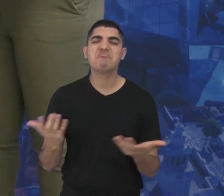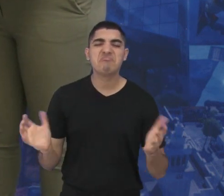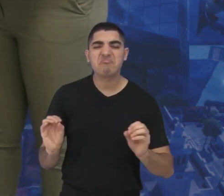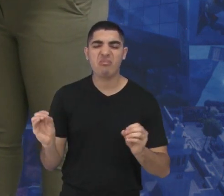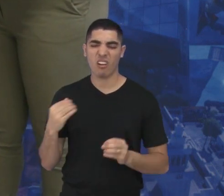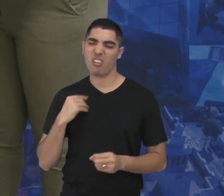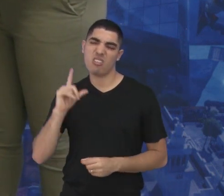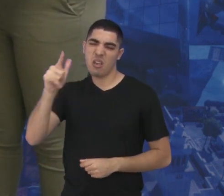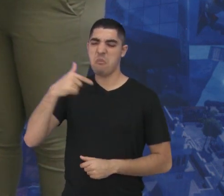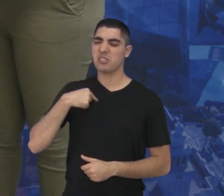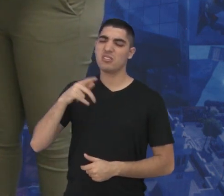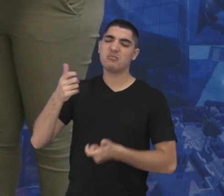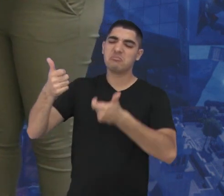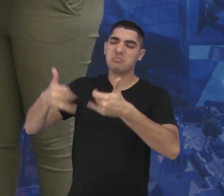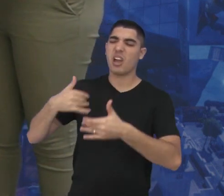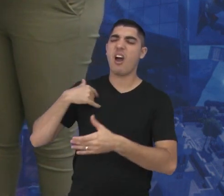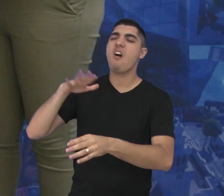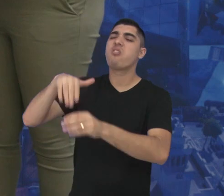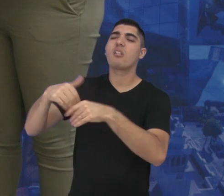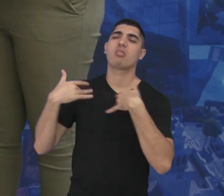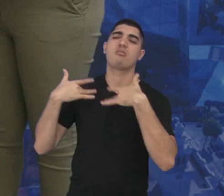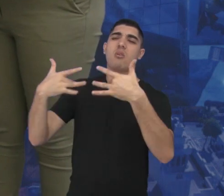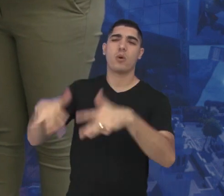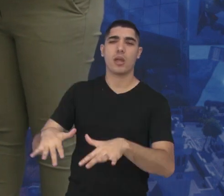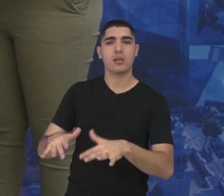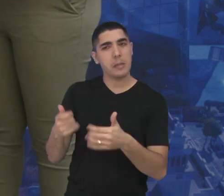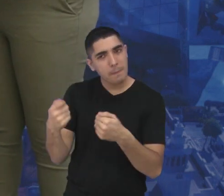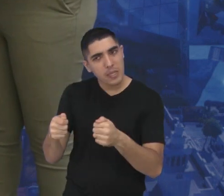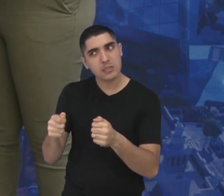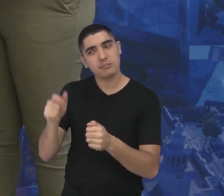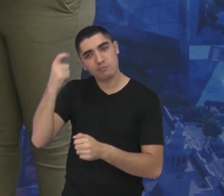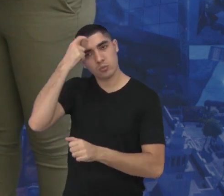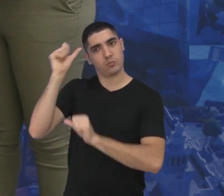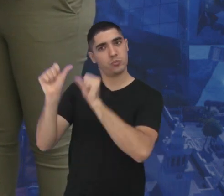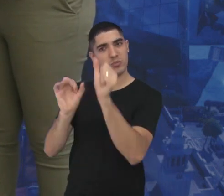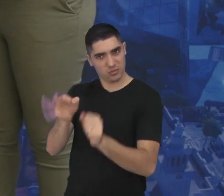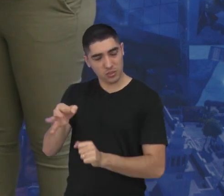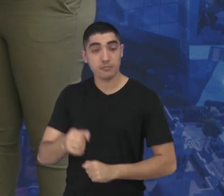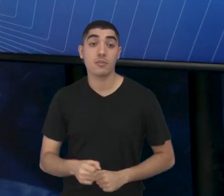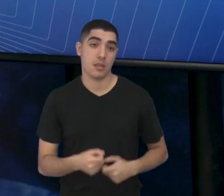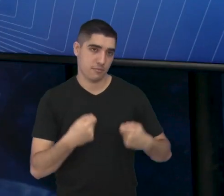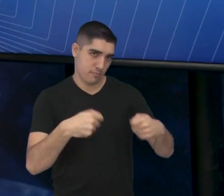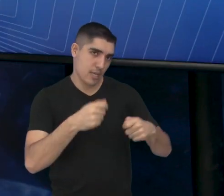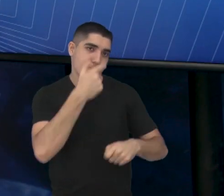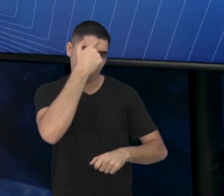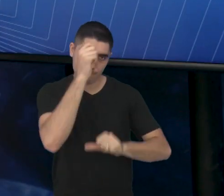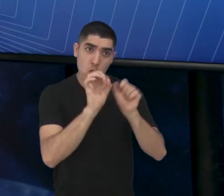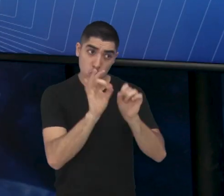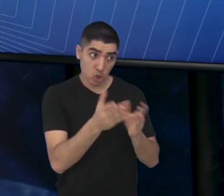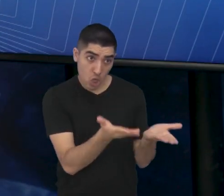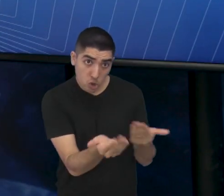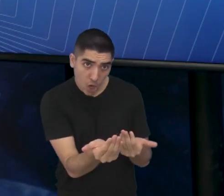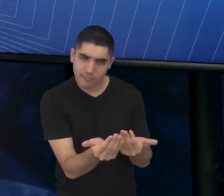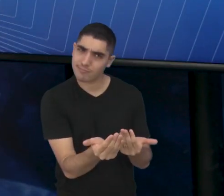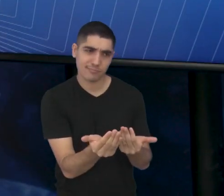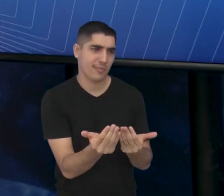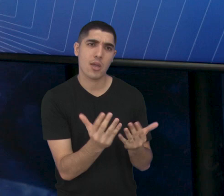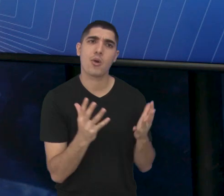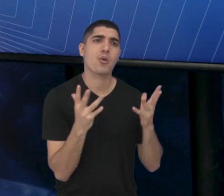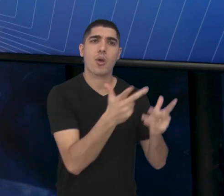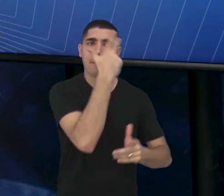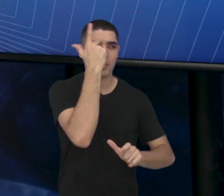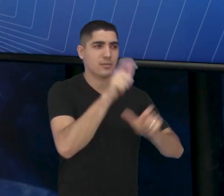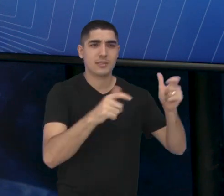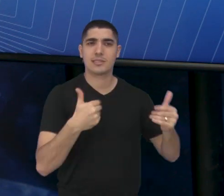só justificar o voto, não tem problema. A gente precisa acabar com esse pensamento? Precisa sim, né? Não só na questão dos jovens, mas em todas as